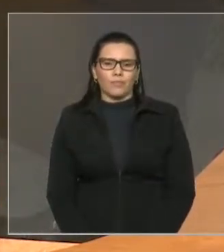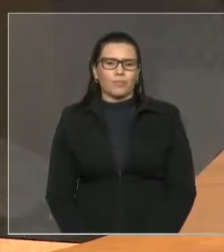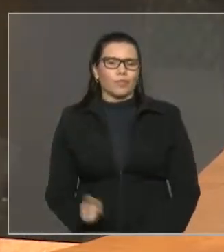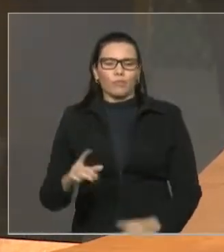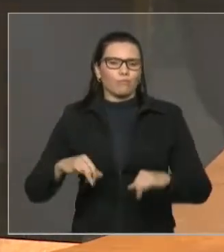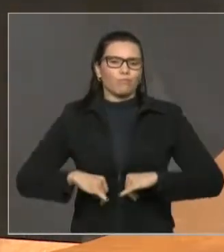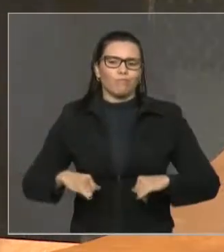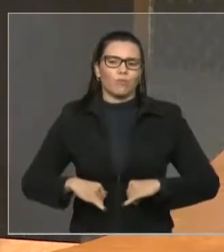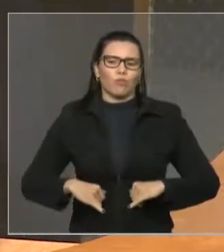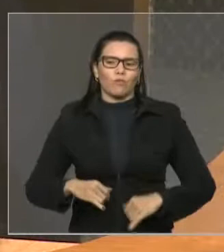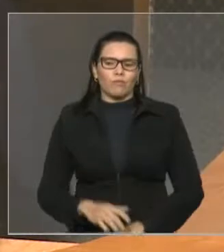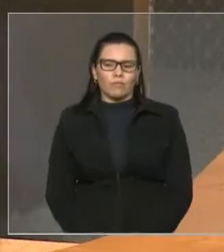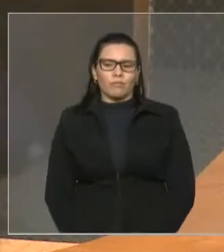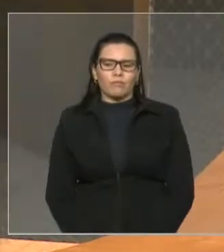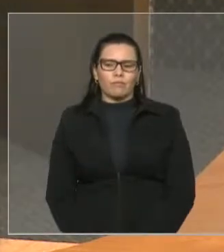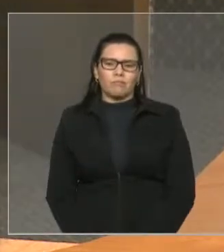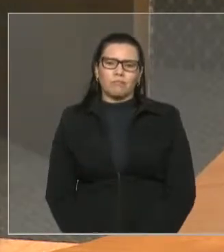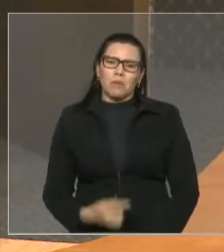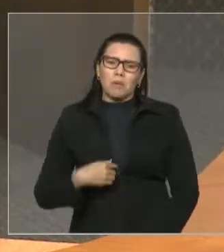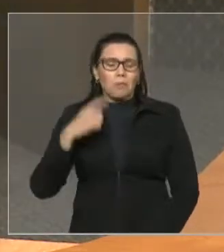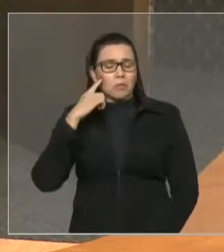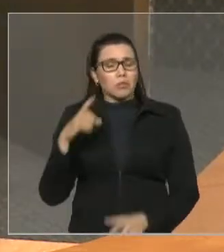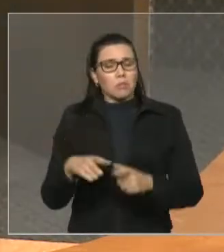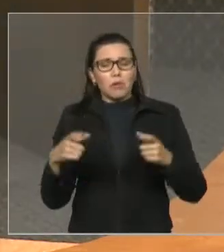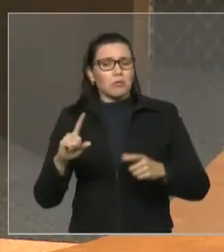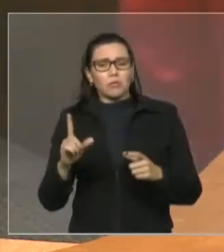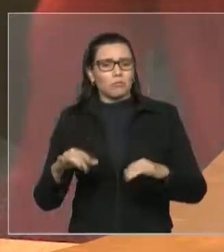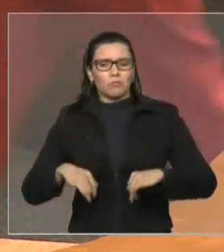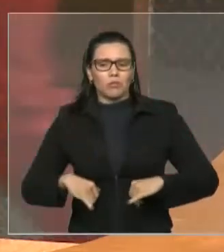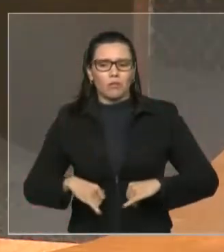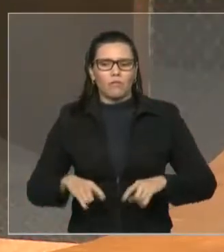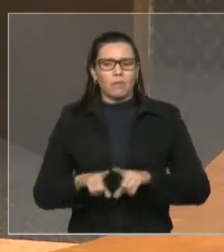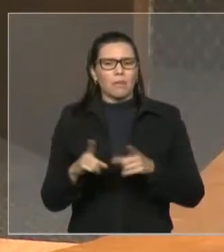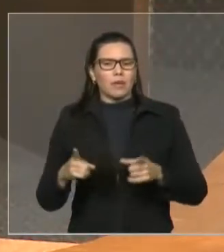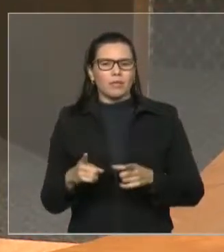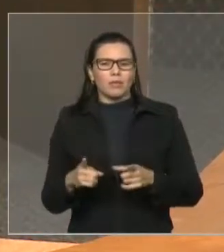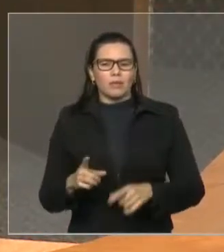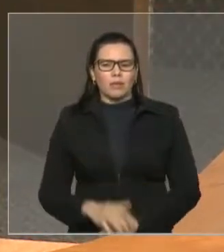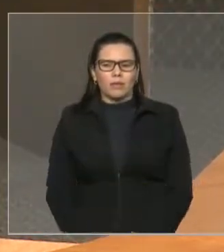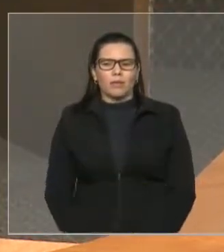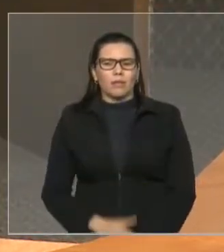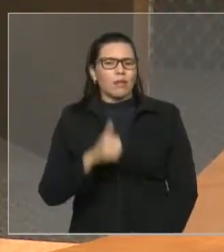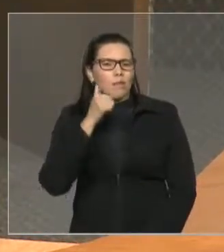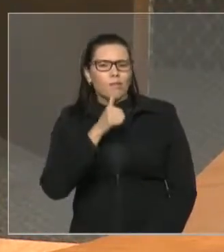Dino. Talvez não sintam. Mas pergunte para uma senhora,